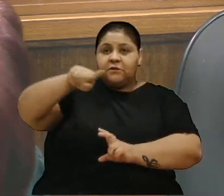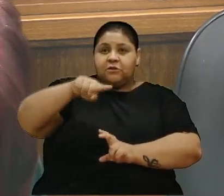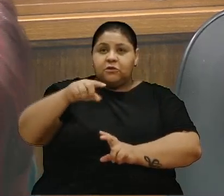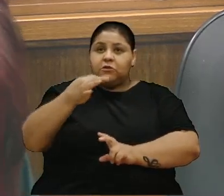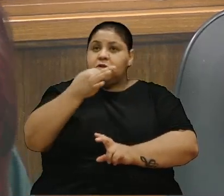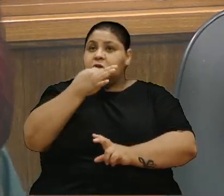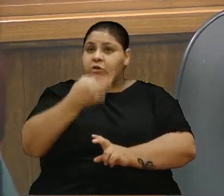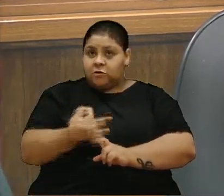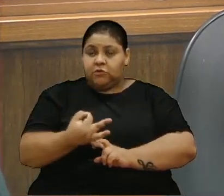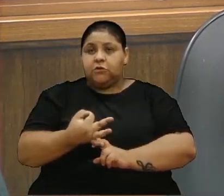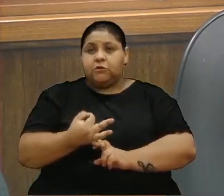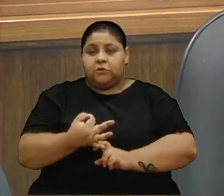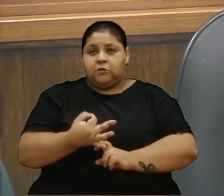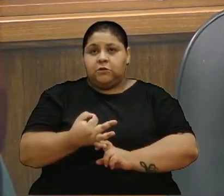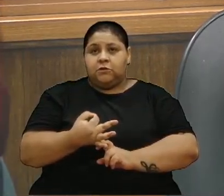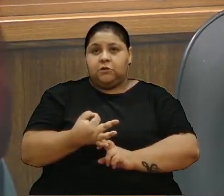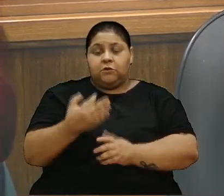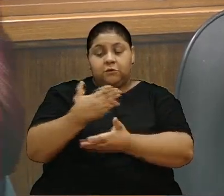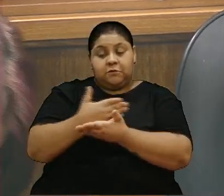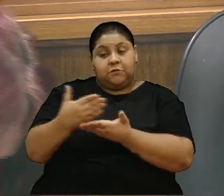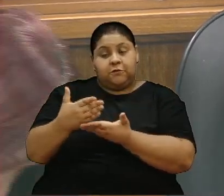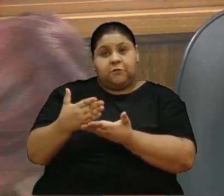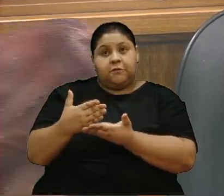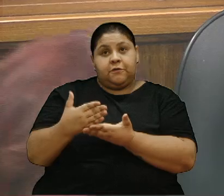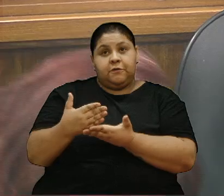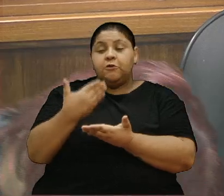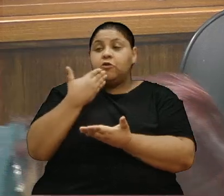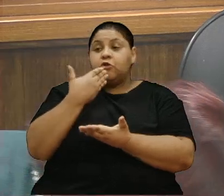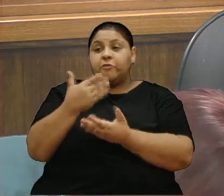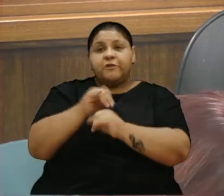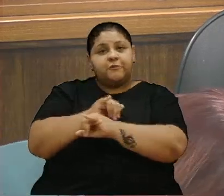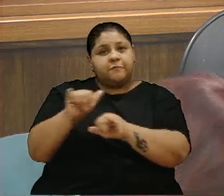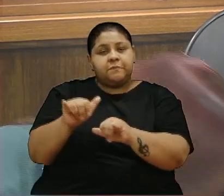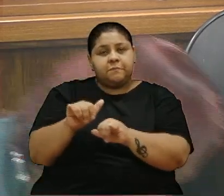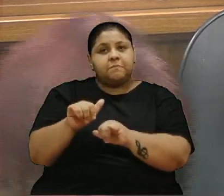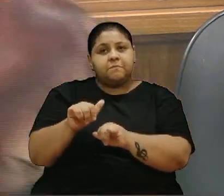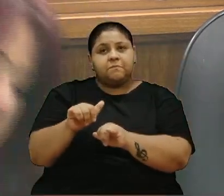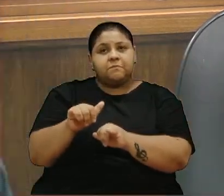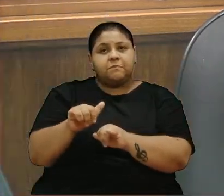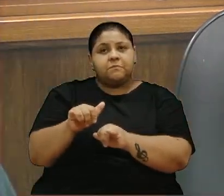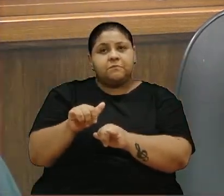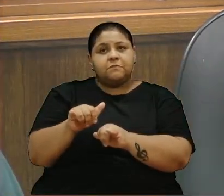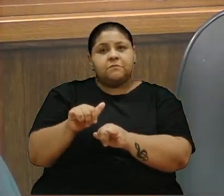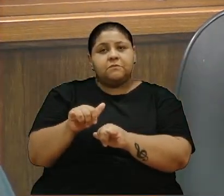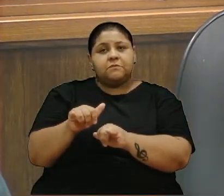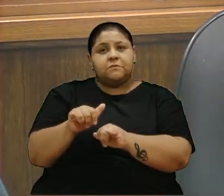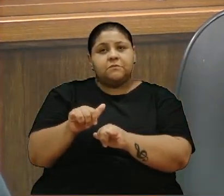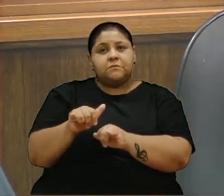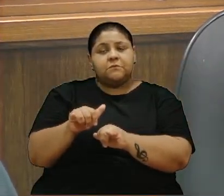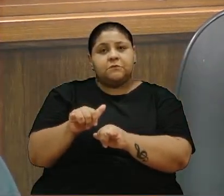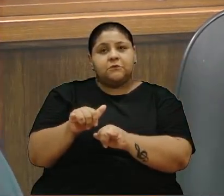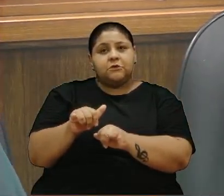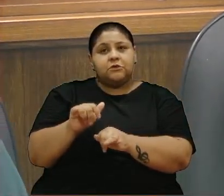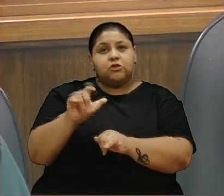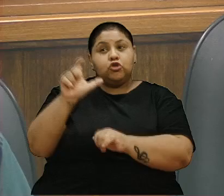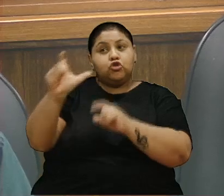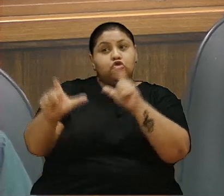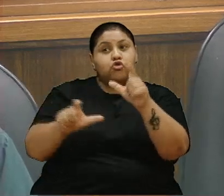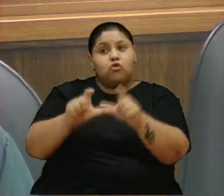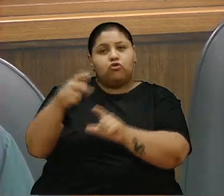com o nosso prisma. A partir do momento que o pedido de informação vem e chega ao conhecimento de todos e